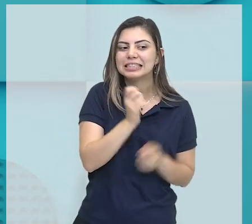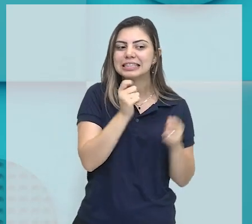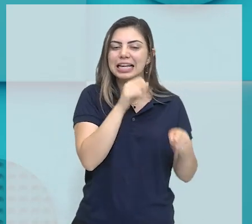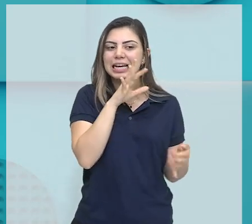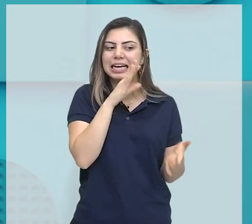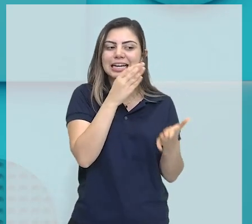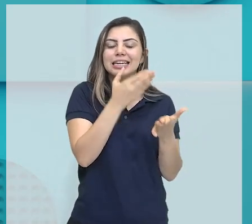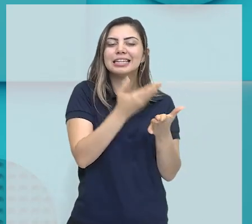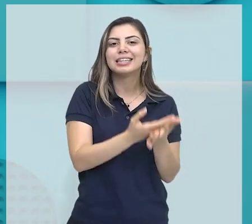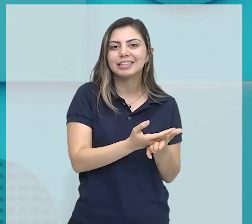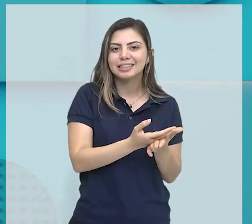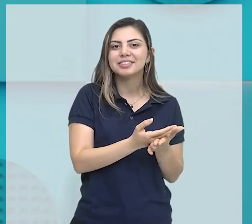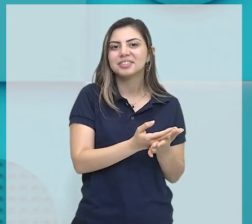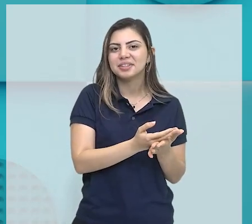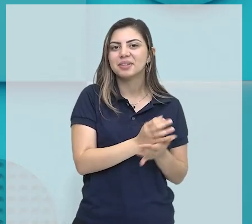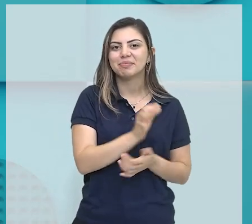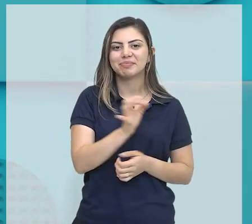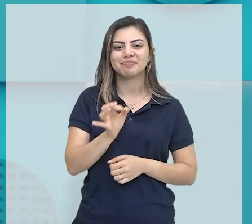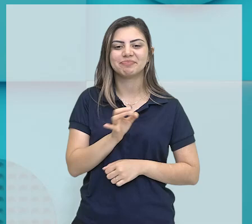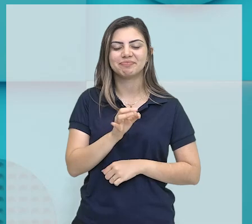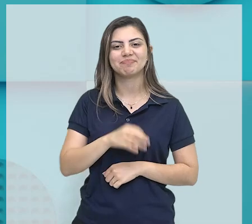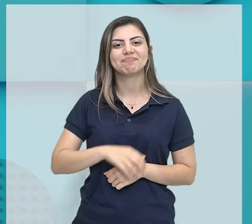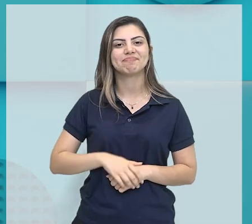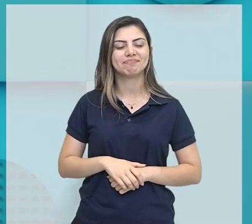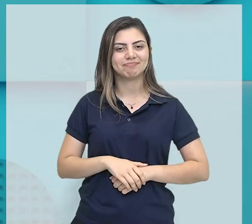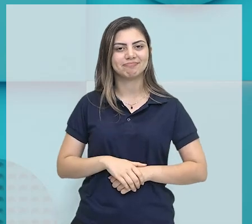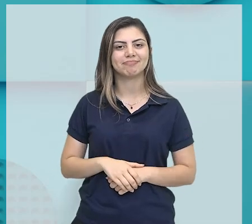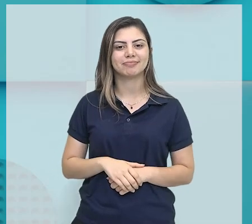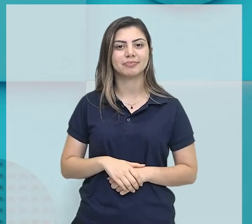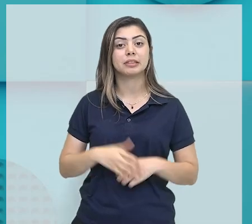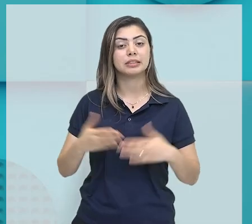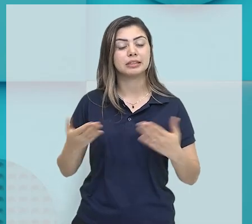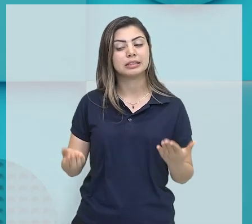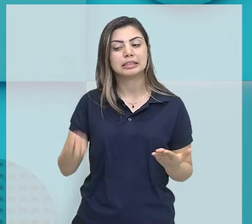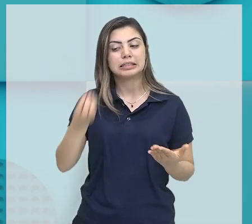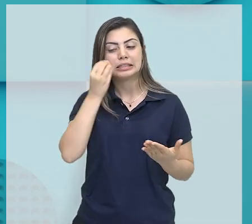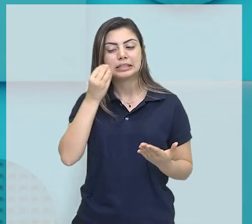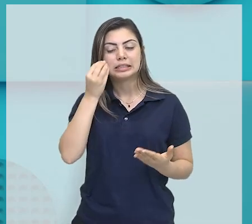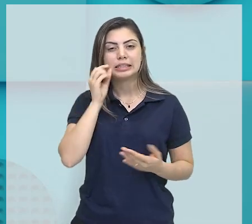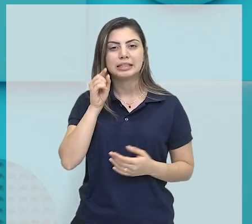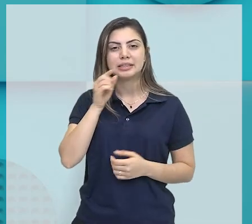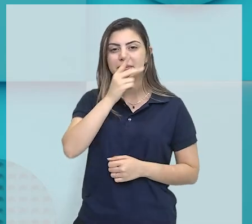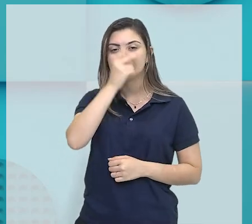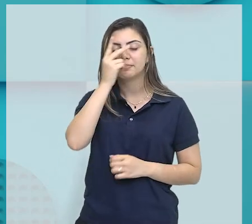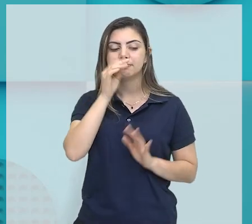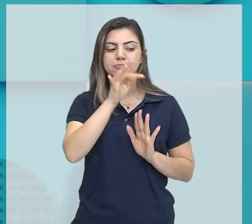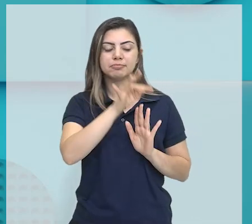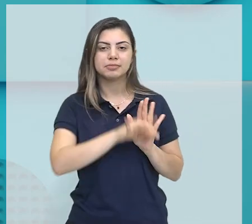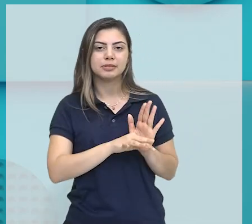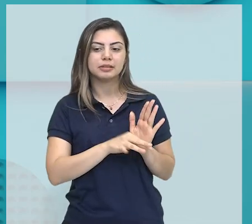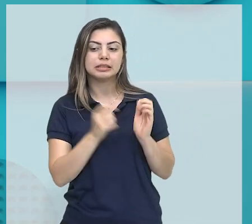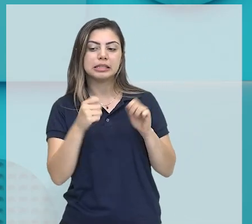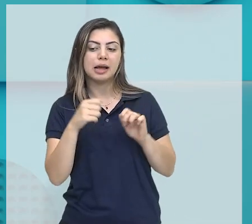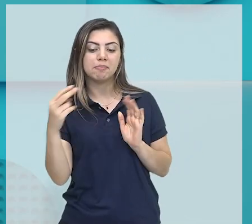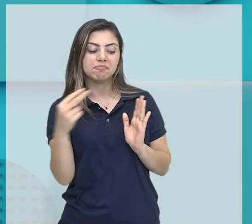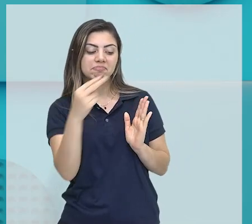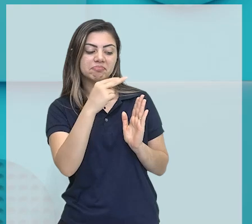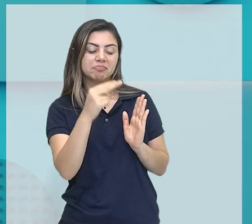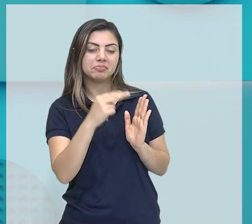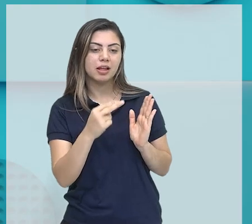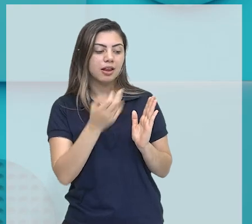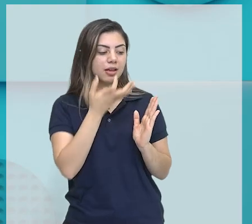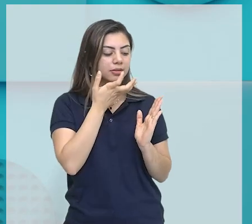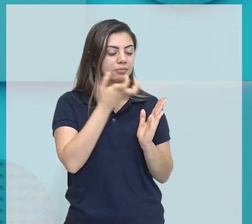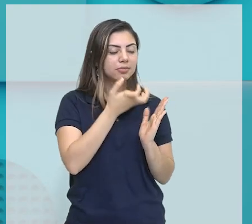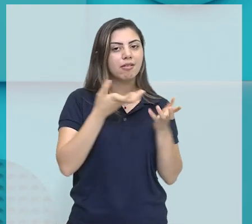leitor, para persuadir. No caso, para tentar fazer com que o seu texto seja lido, né,